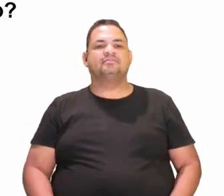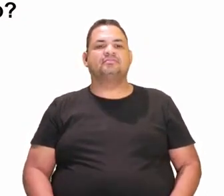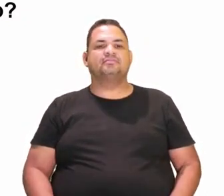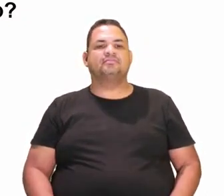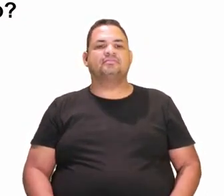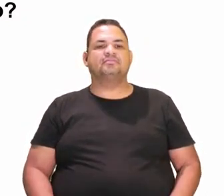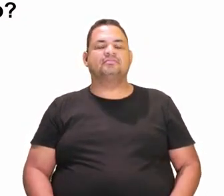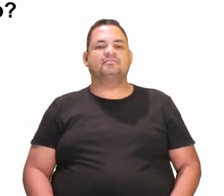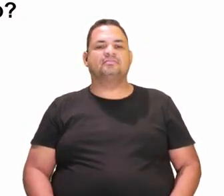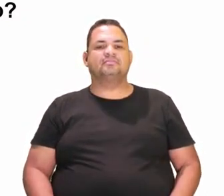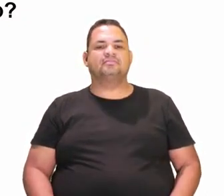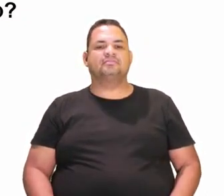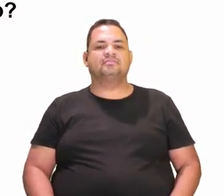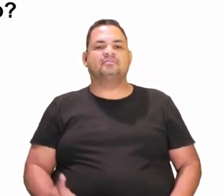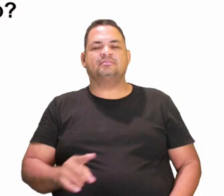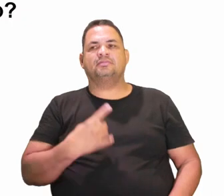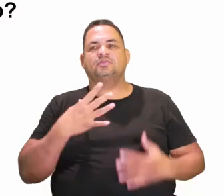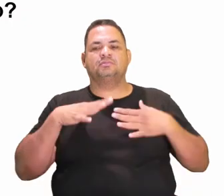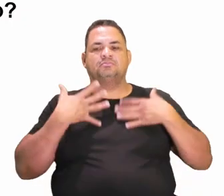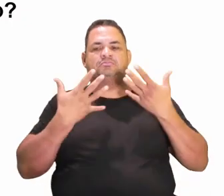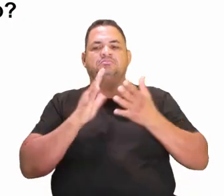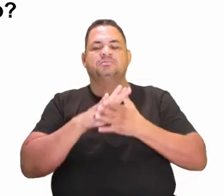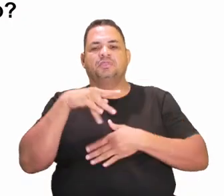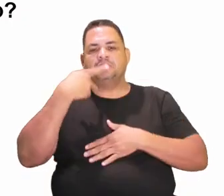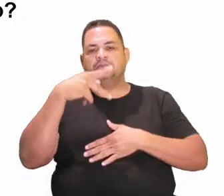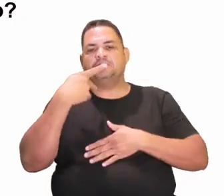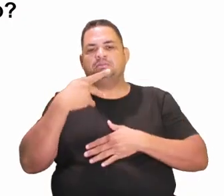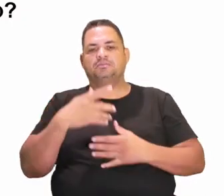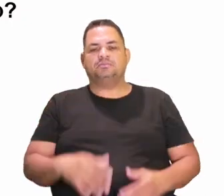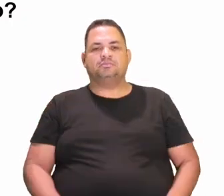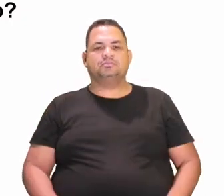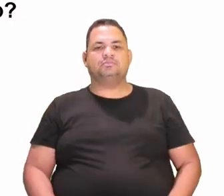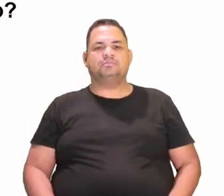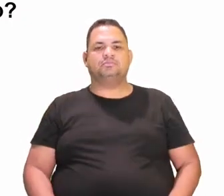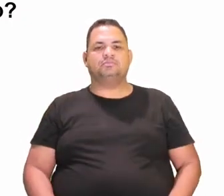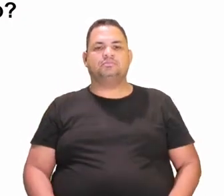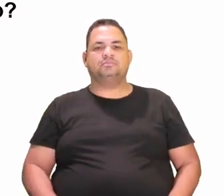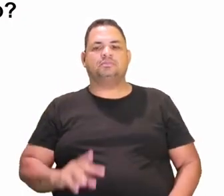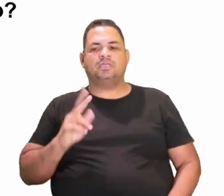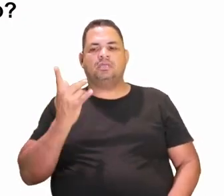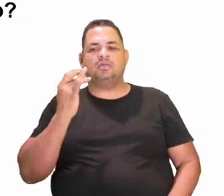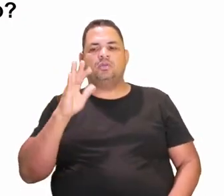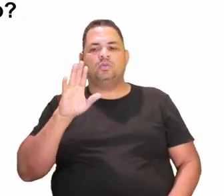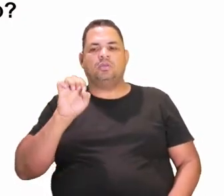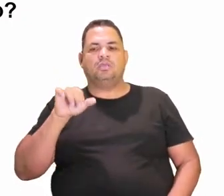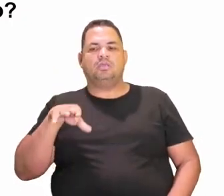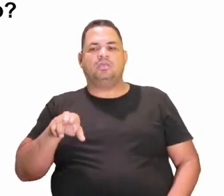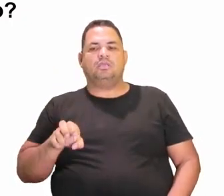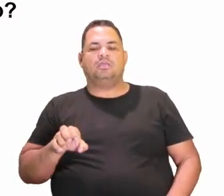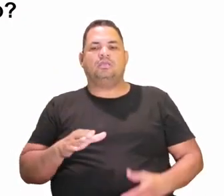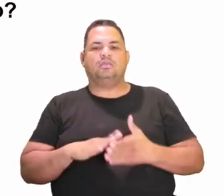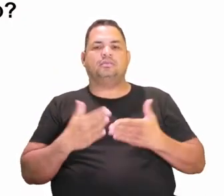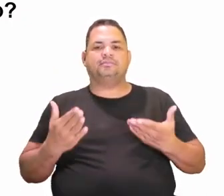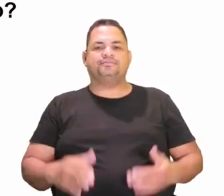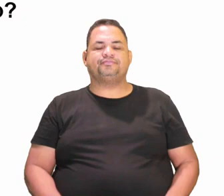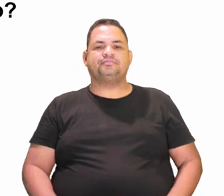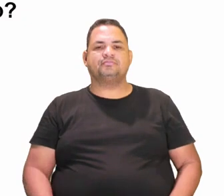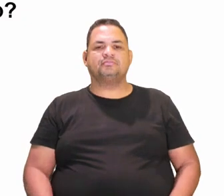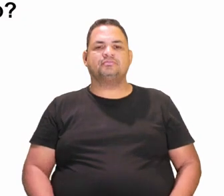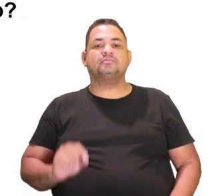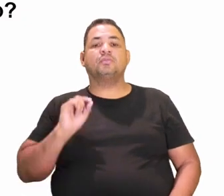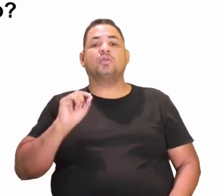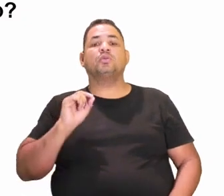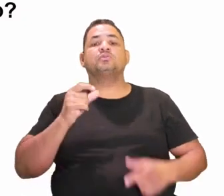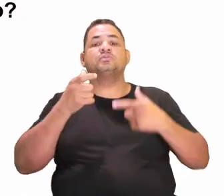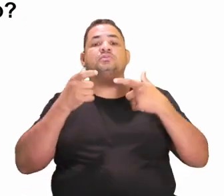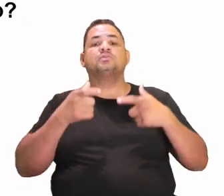Merry Christmas. Nas outras celebrações você fala Happy Halloween e assim por diante. Where's Garfield? Onde é que está